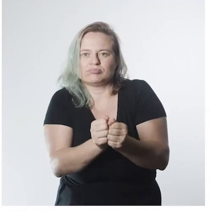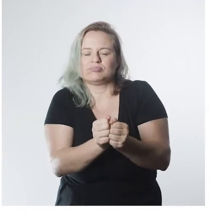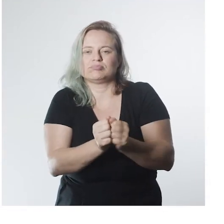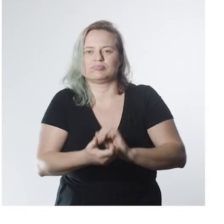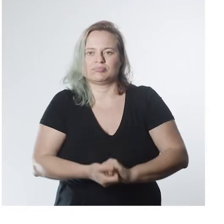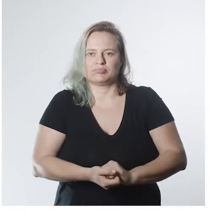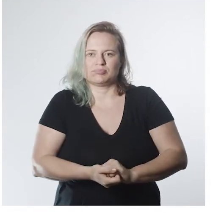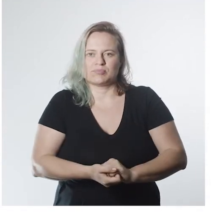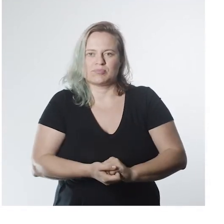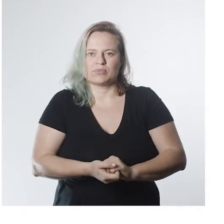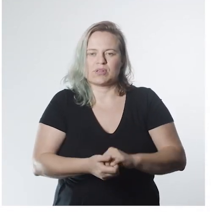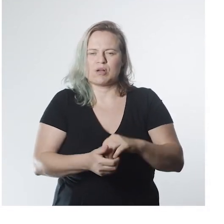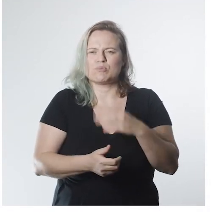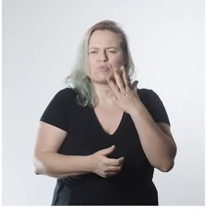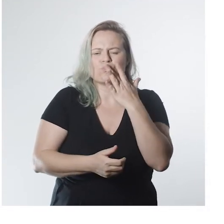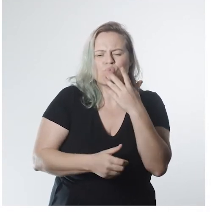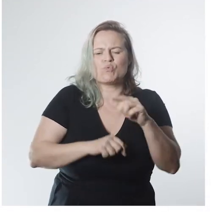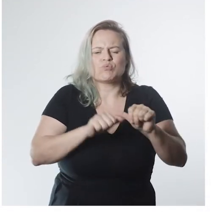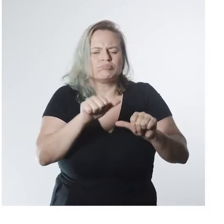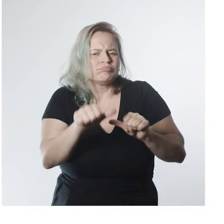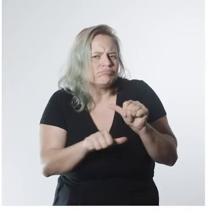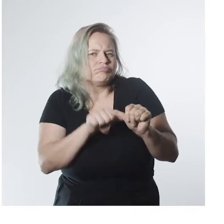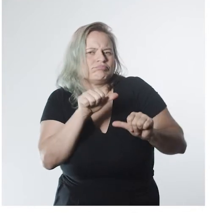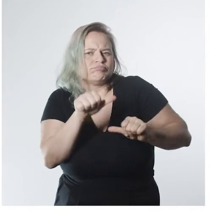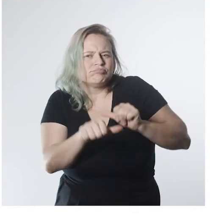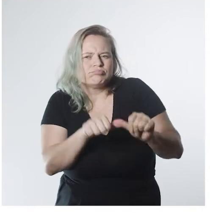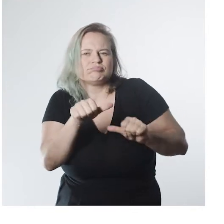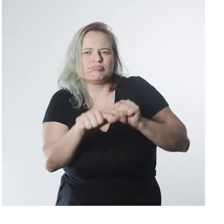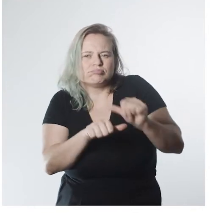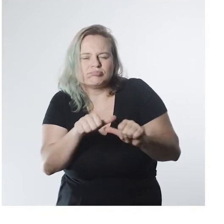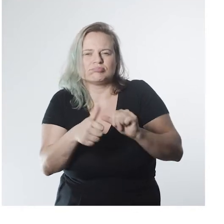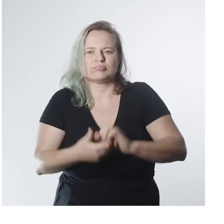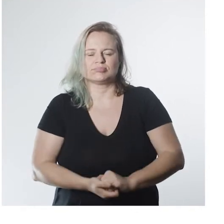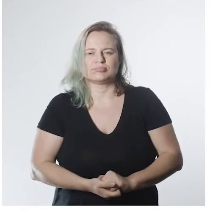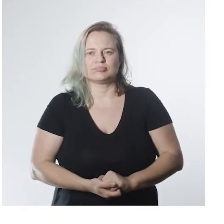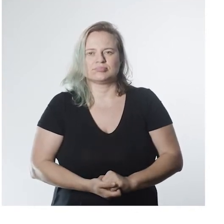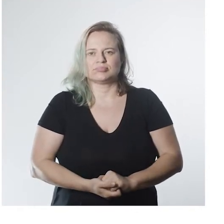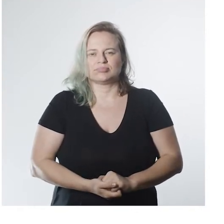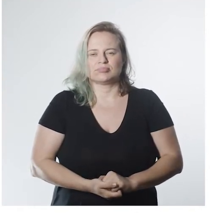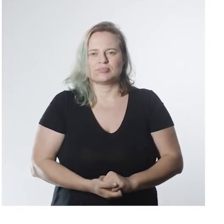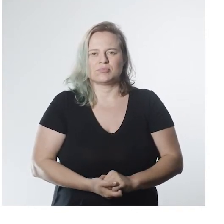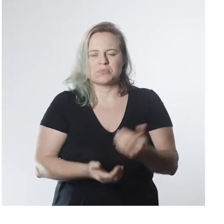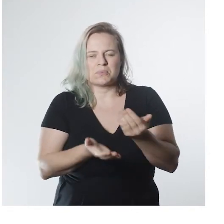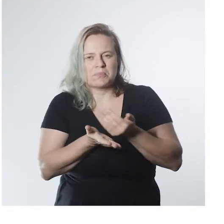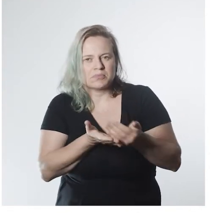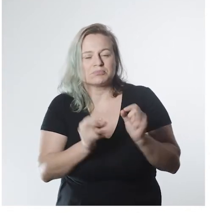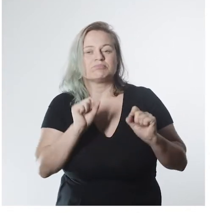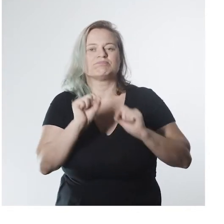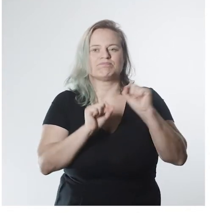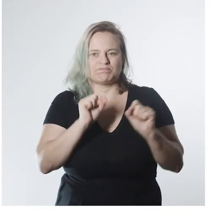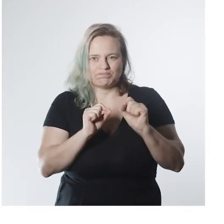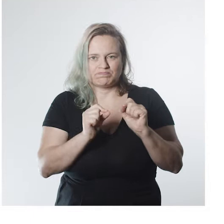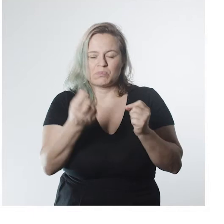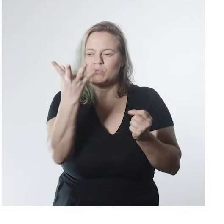né, foi mudando a coloração dessas carnes. E agora a gente vai começar a entrar